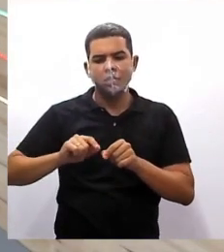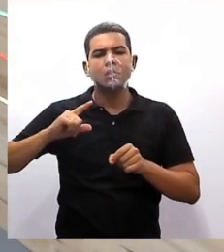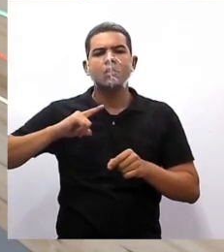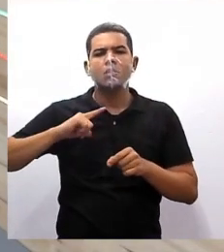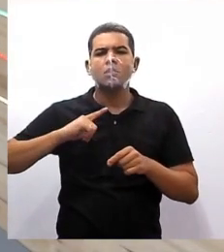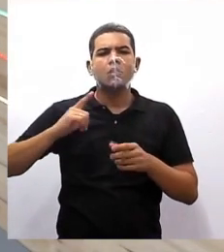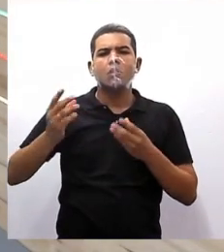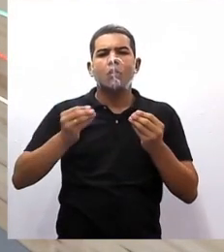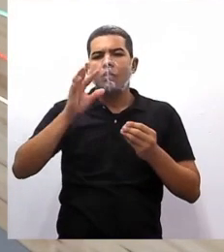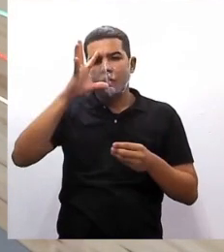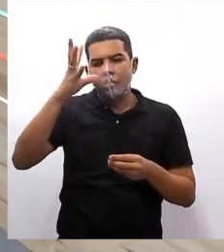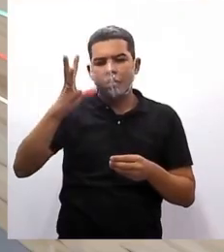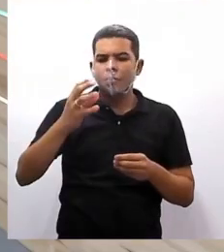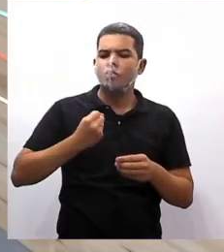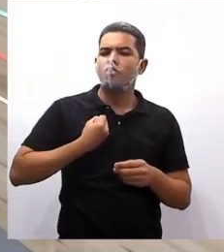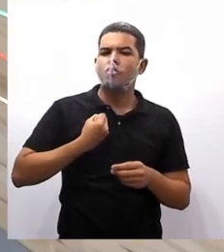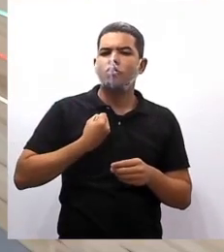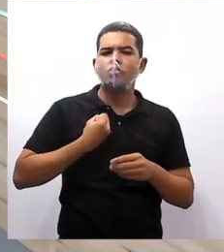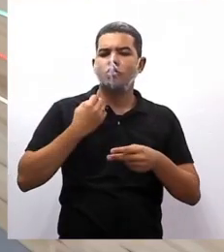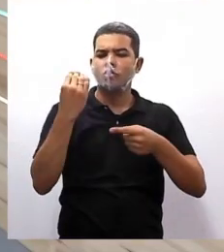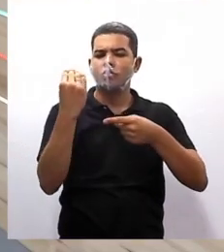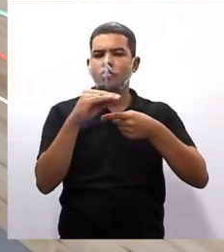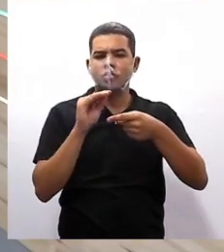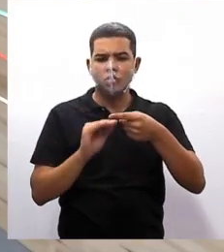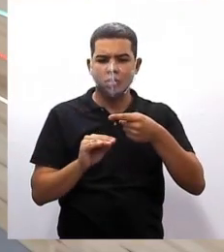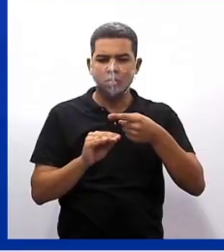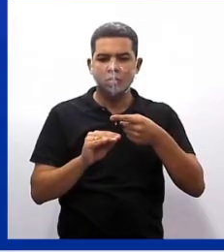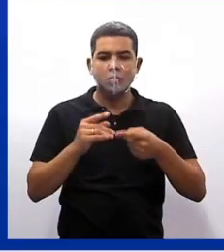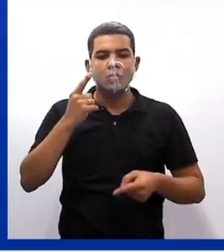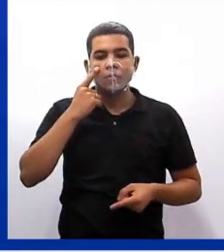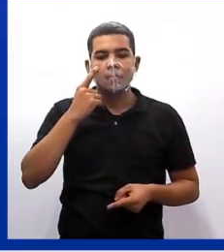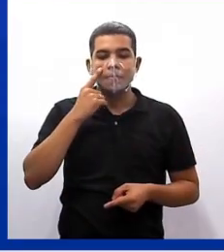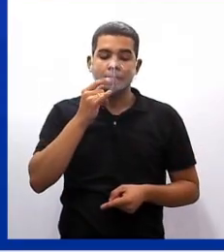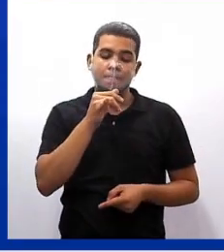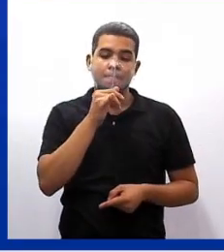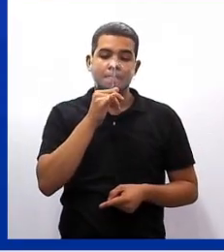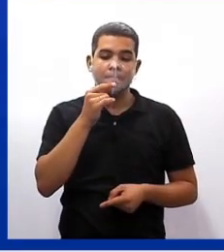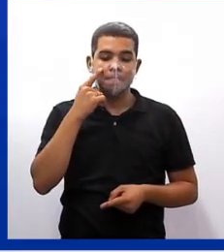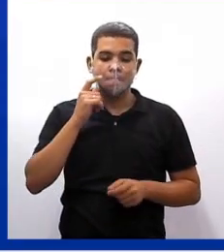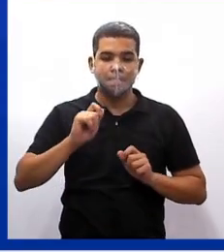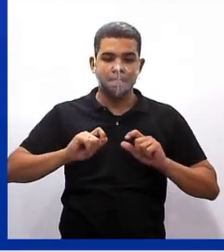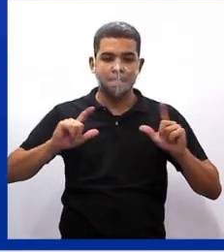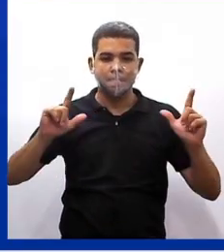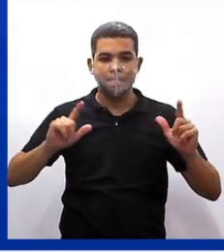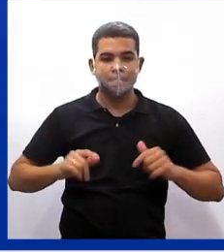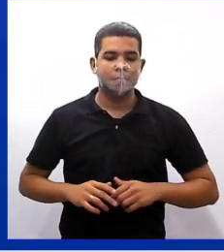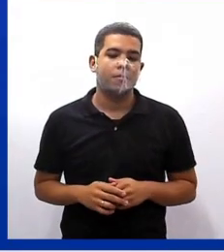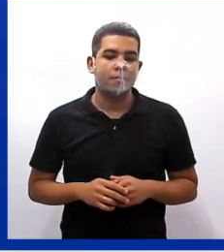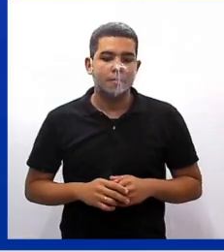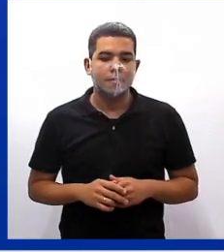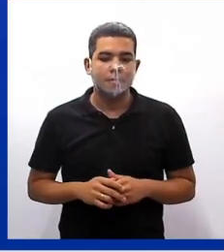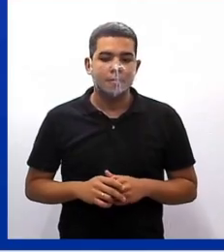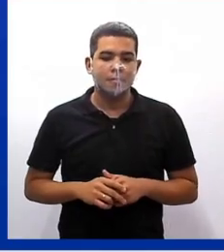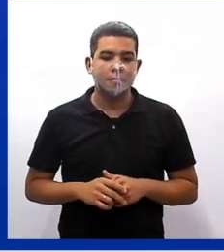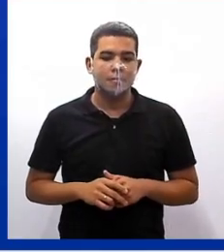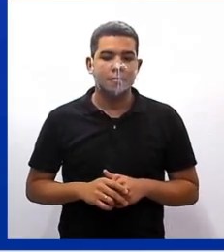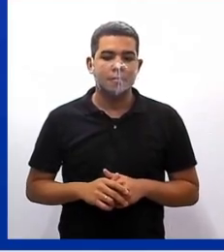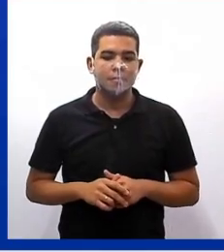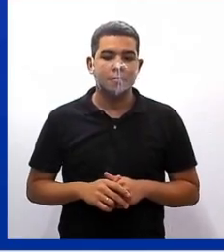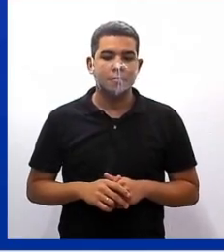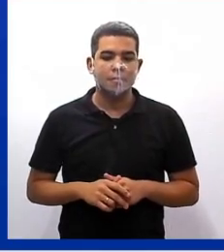racionais, beleza? Observe aí na tela de vocês esses números. Então, ó, veja aí na tela o seguinte,